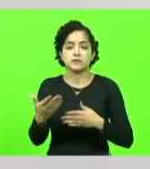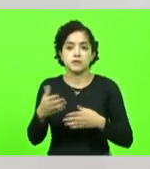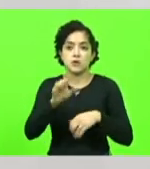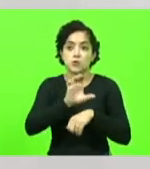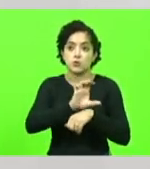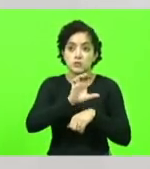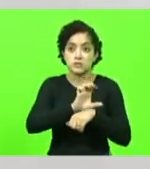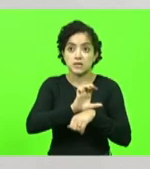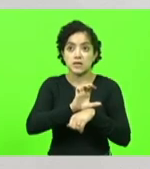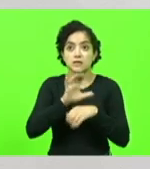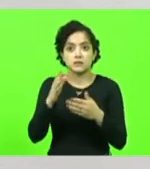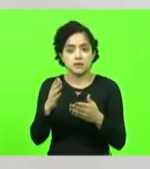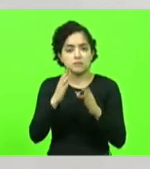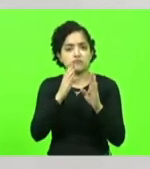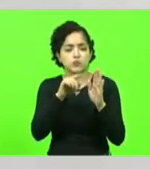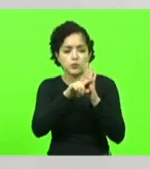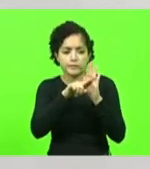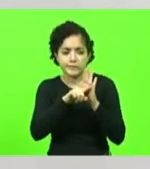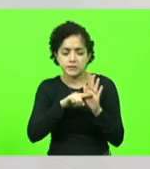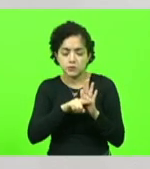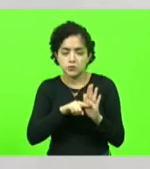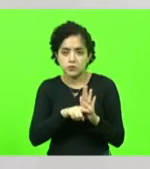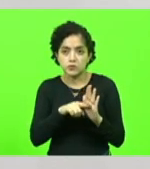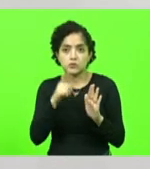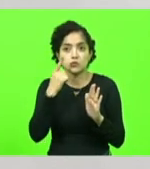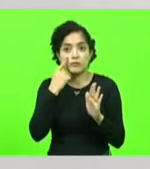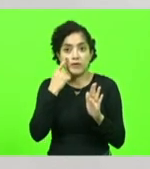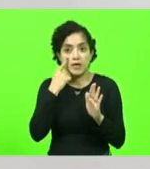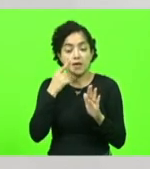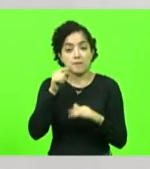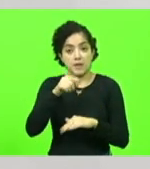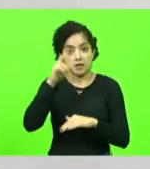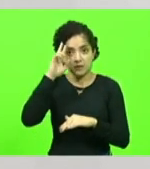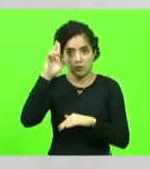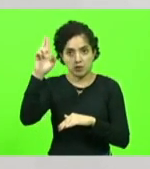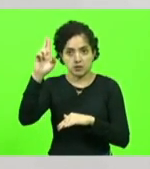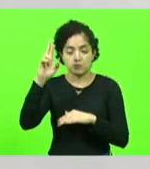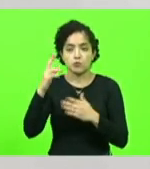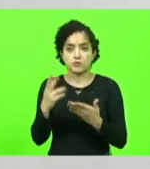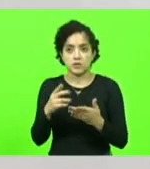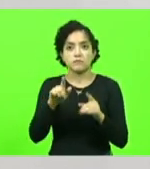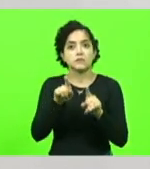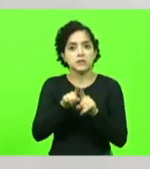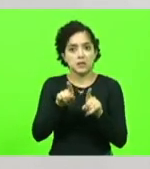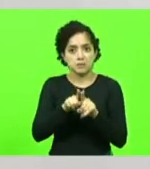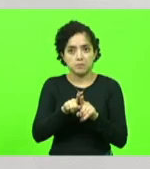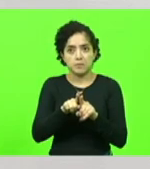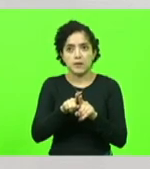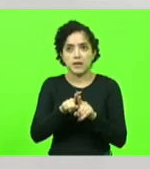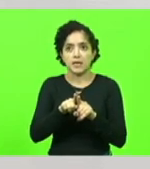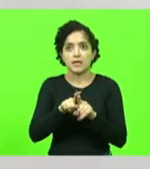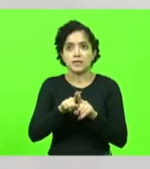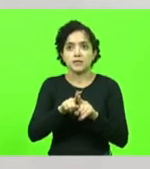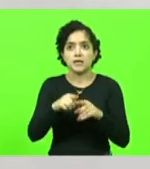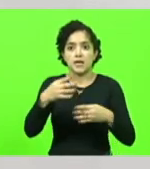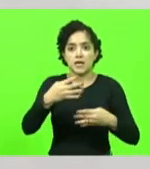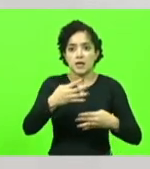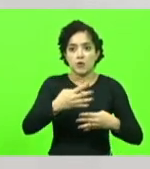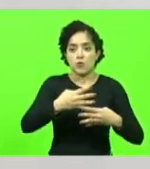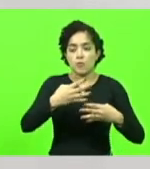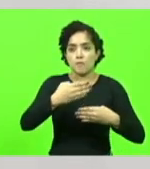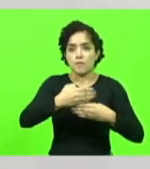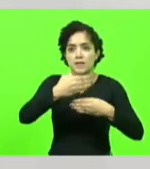e aí eu estou fazendo um estudo, para que o proprietário também faça uma cerca mais forte,